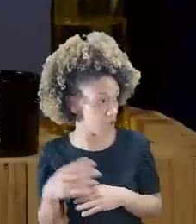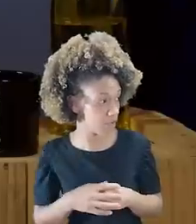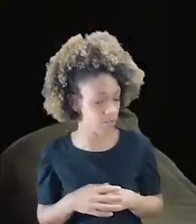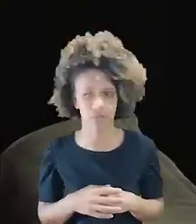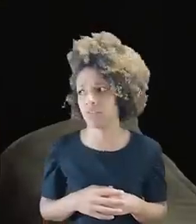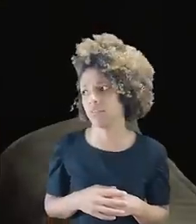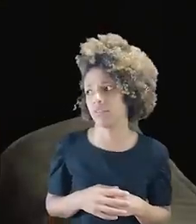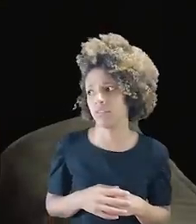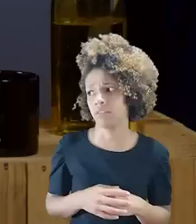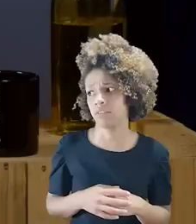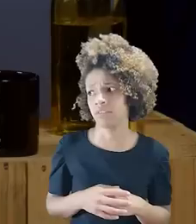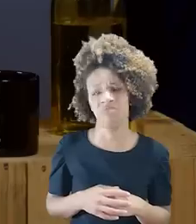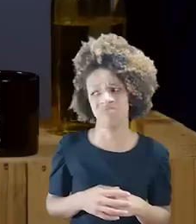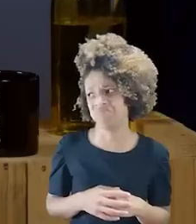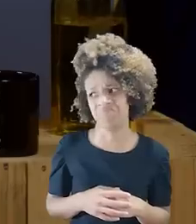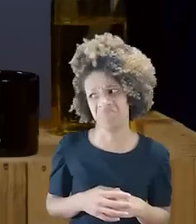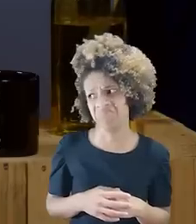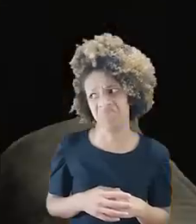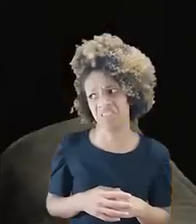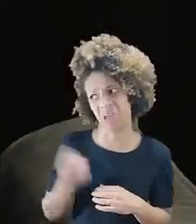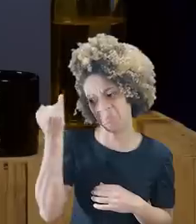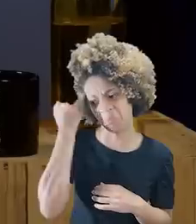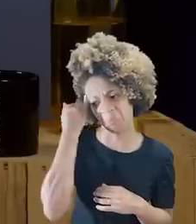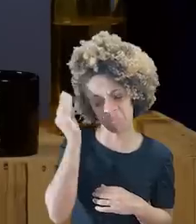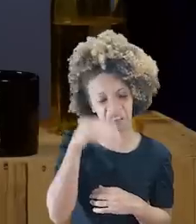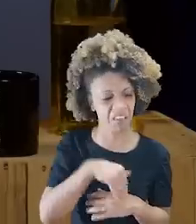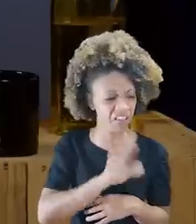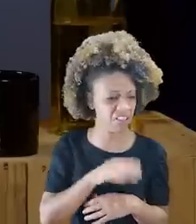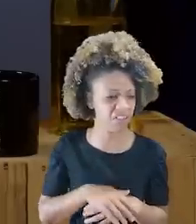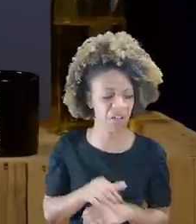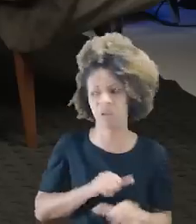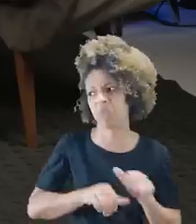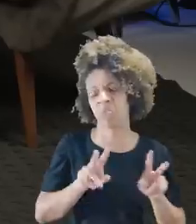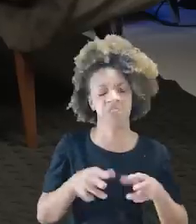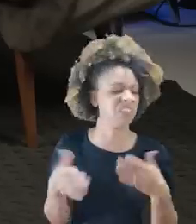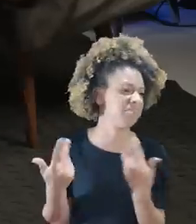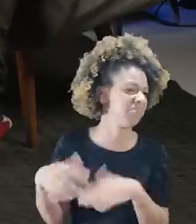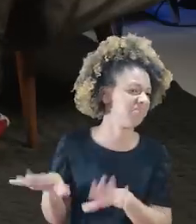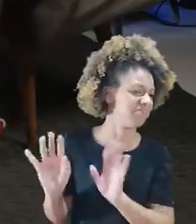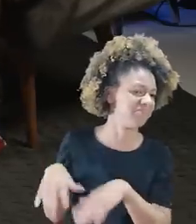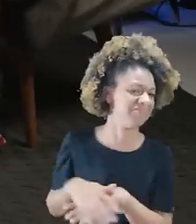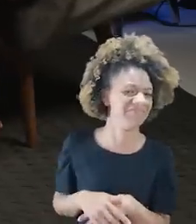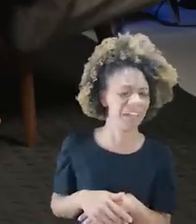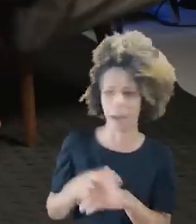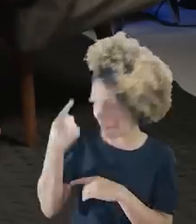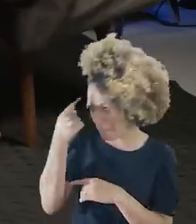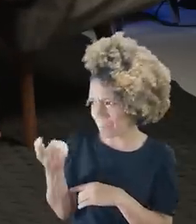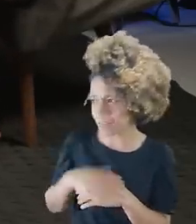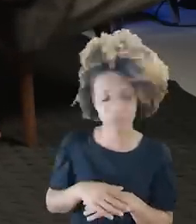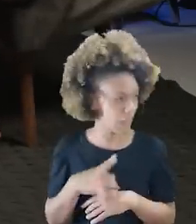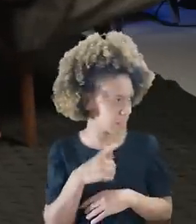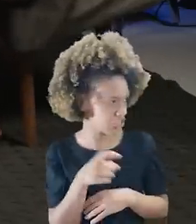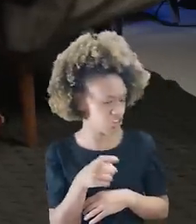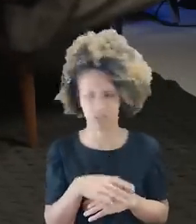não começa por aí Facebook Você não tem Facebook De jeito nenhum você tem Ah eu tinha